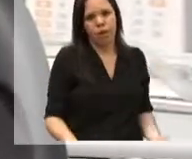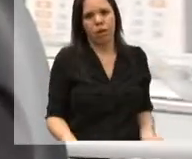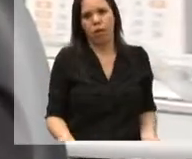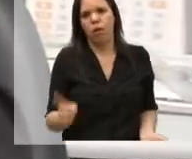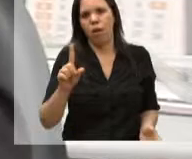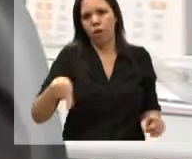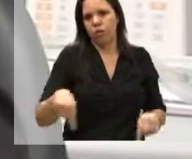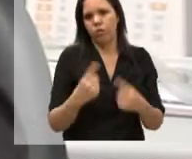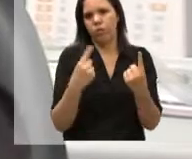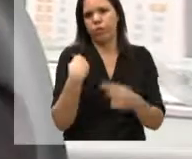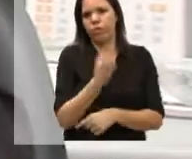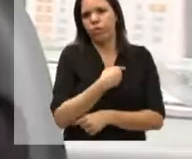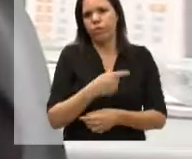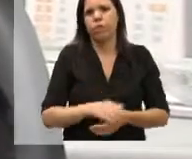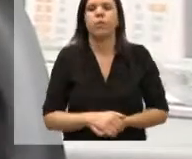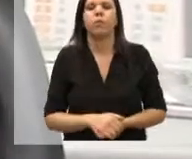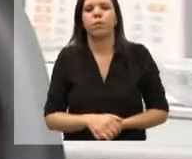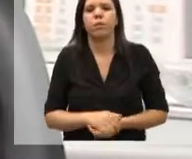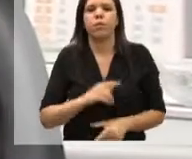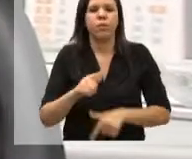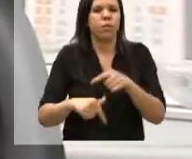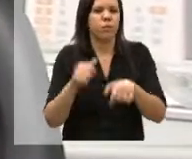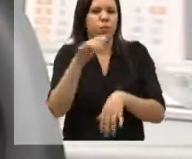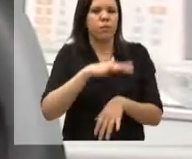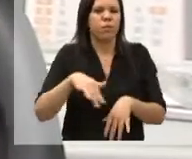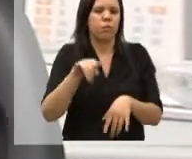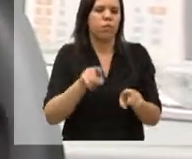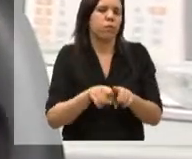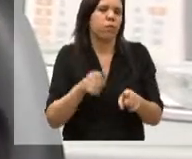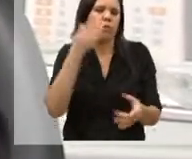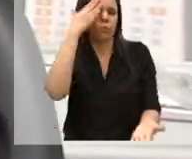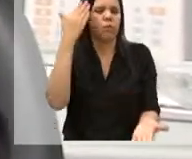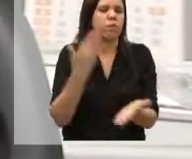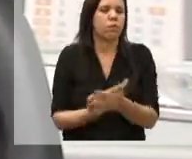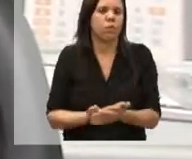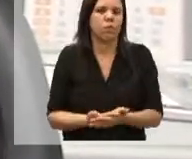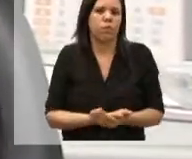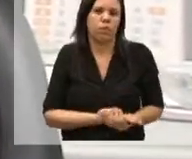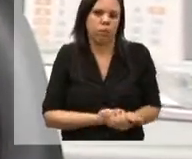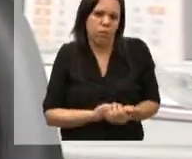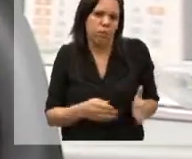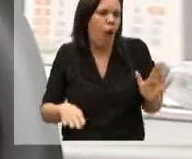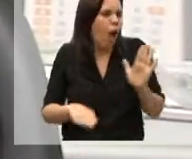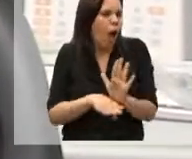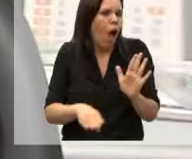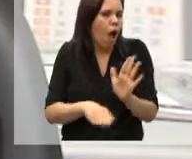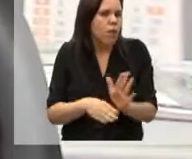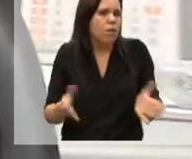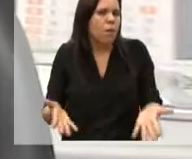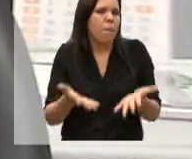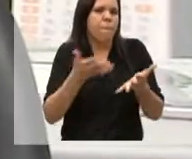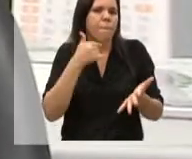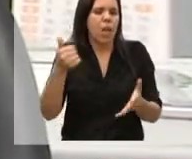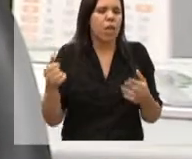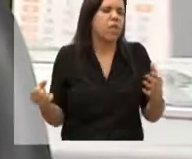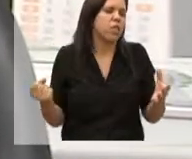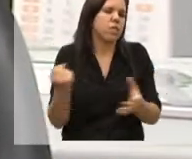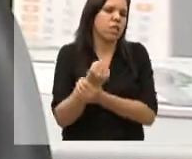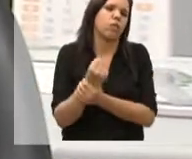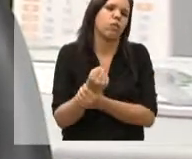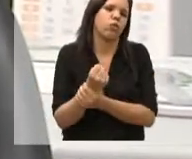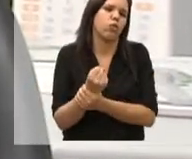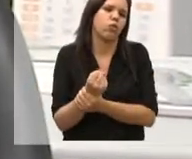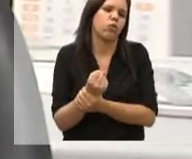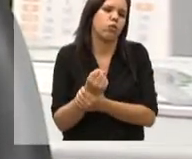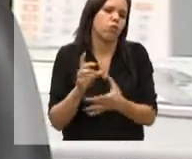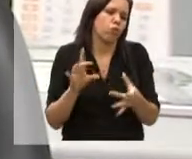é o grande desafio nosso. Trabalhando essas áreas também, o senhor acredita que acaba auxiliando, melhorando a área da segurança? Uma